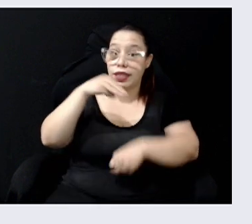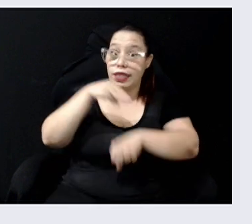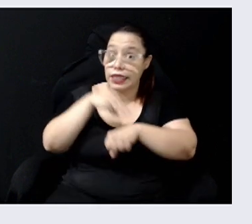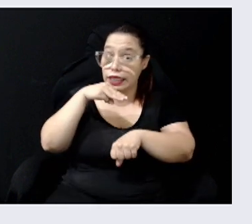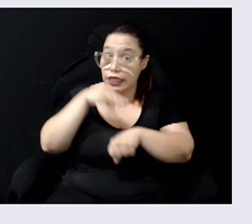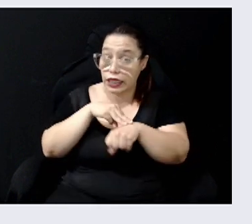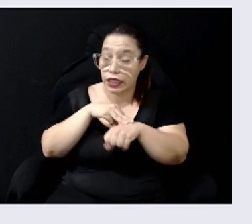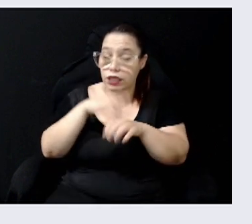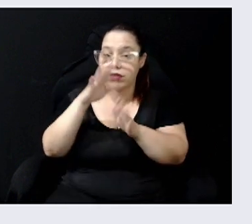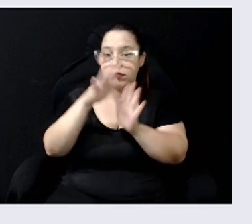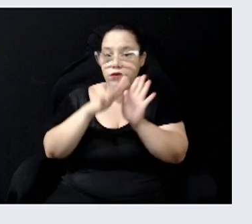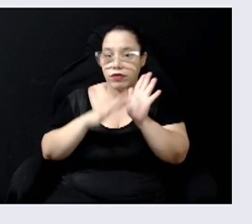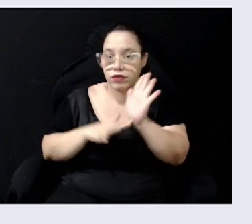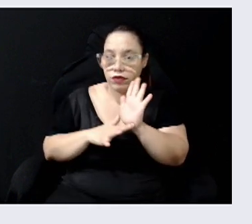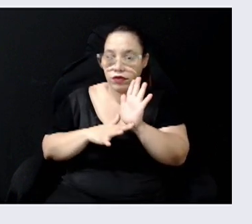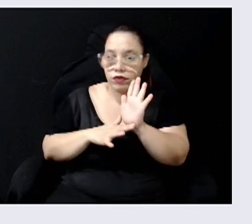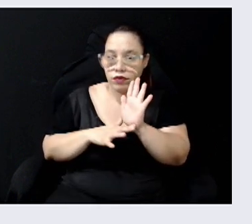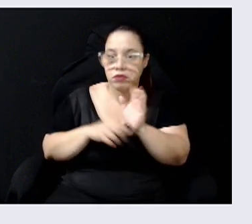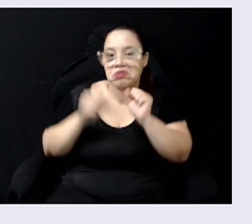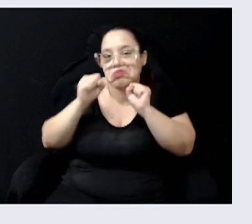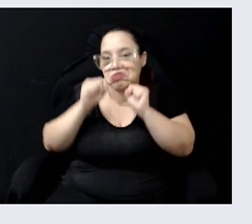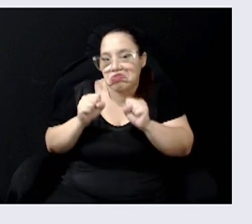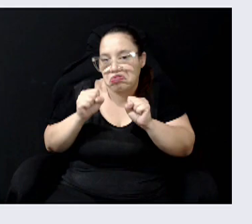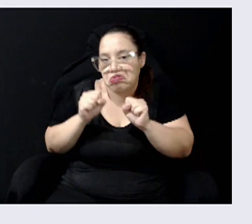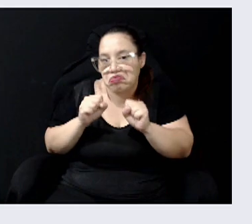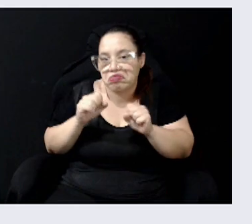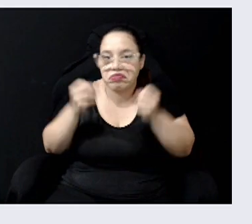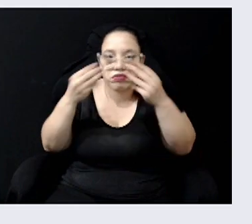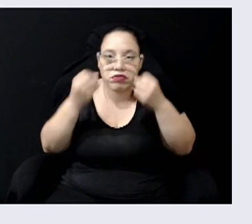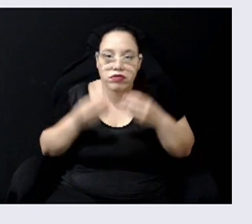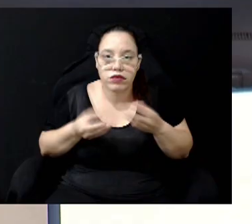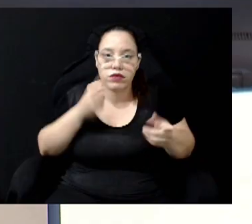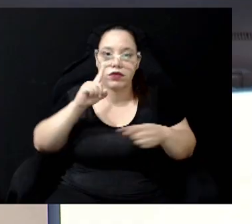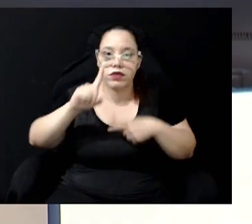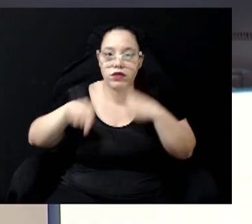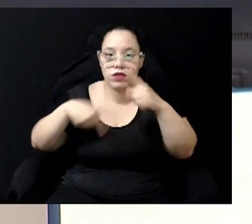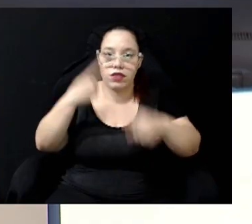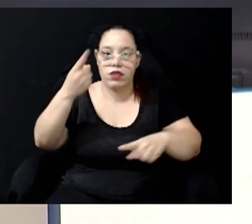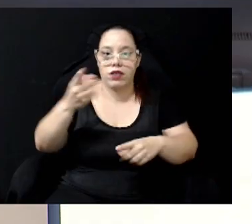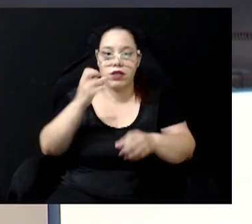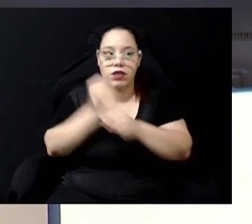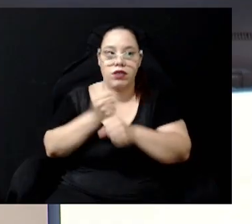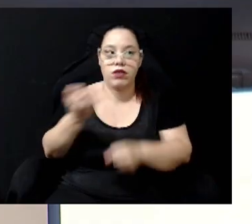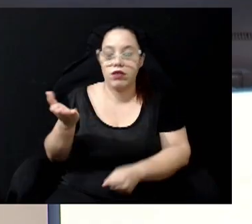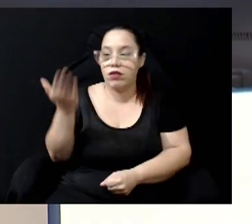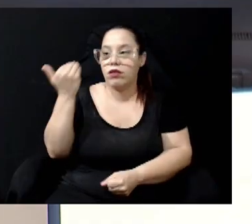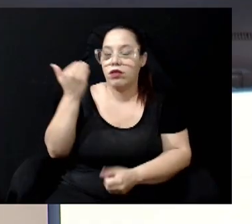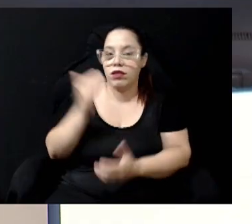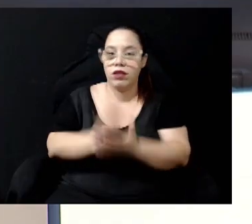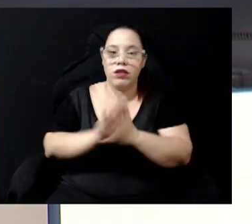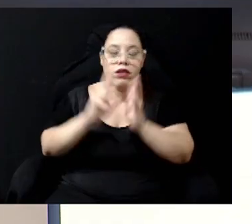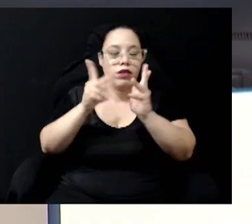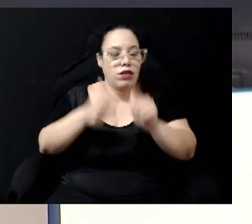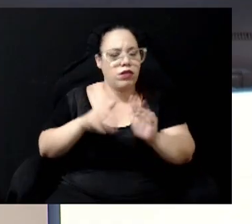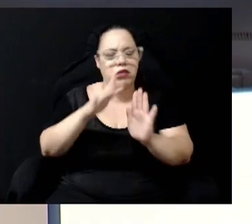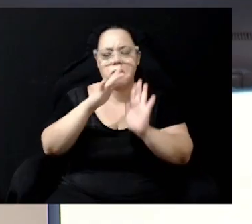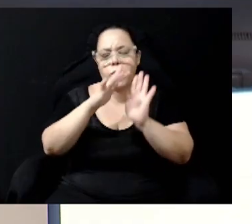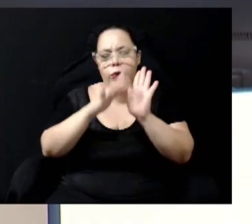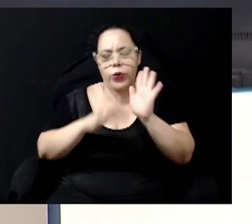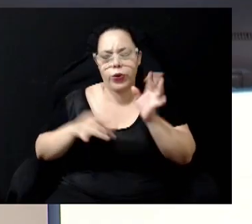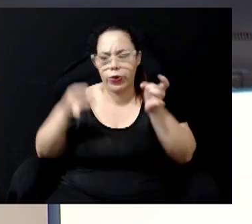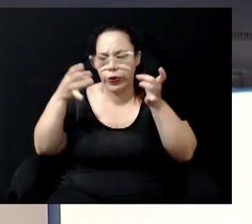plataforma, o eleitor ainda pode ter informações sobre outros anos de eleições. Ali tem todos os detalhes